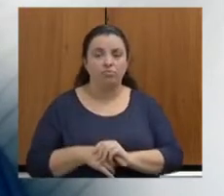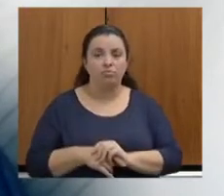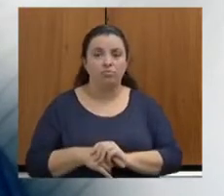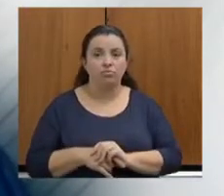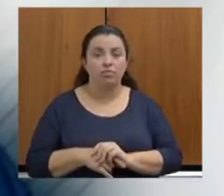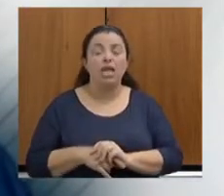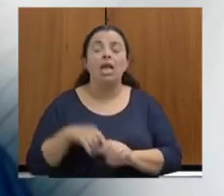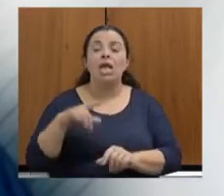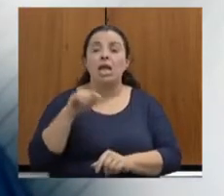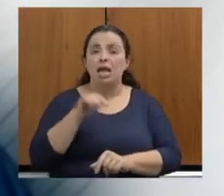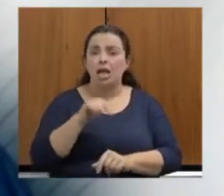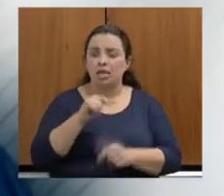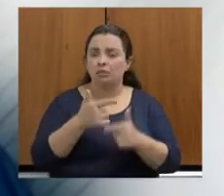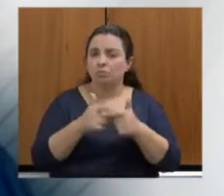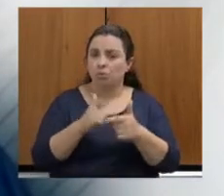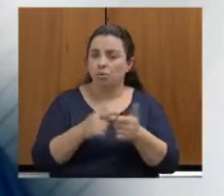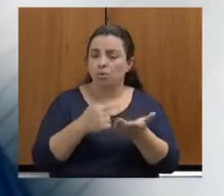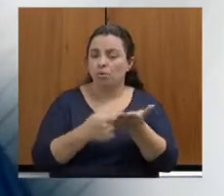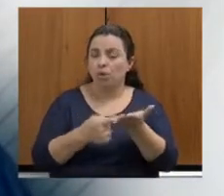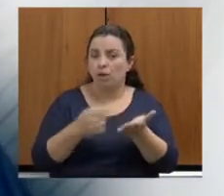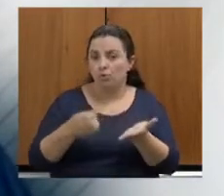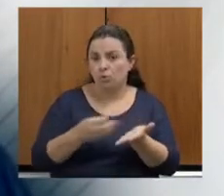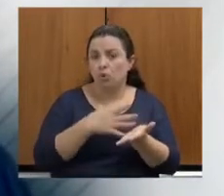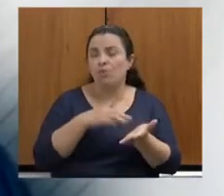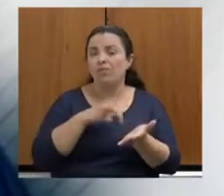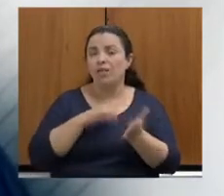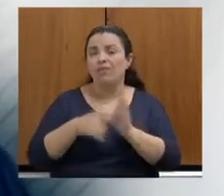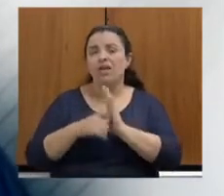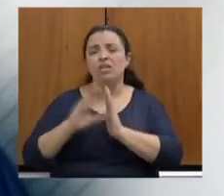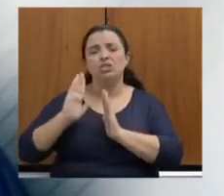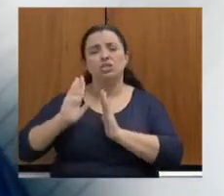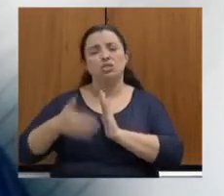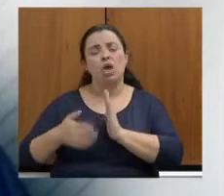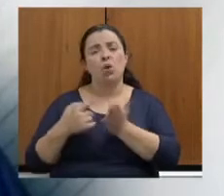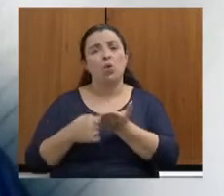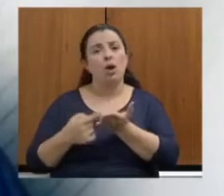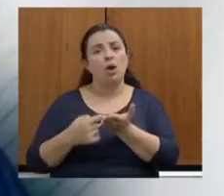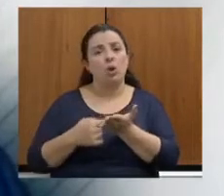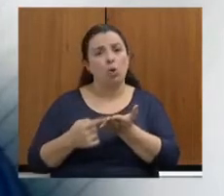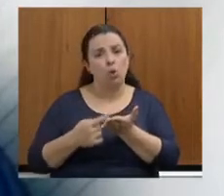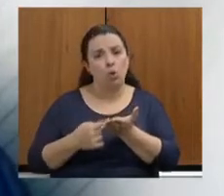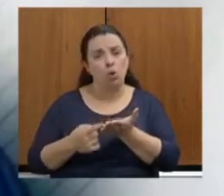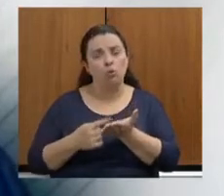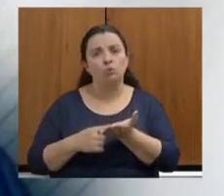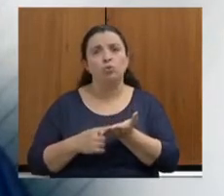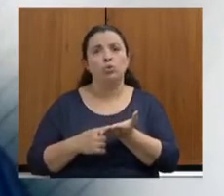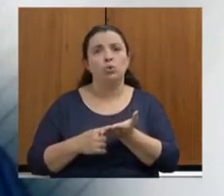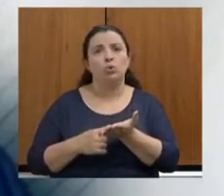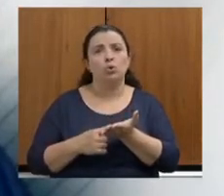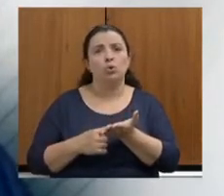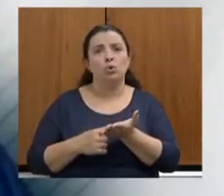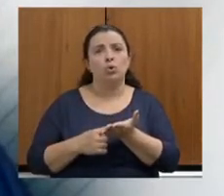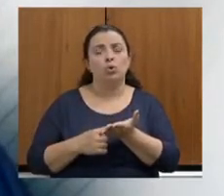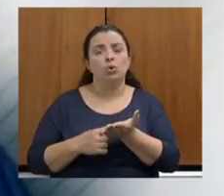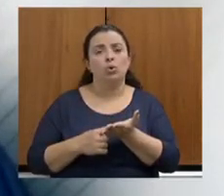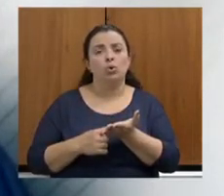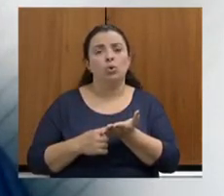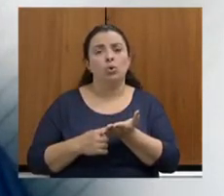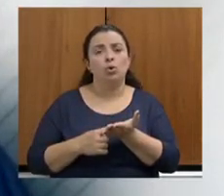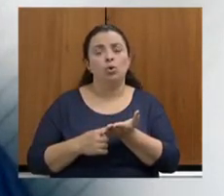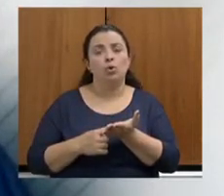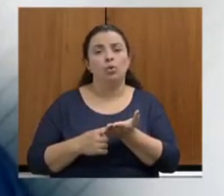repactuação foi feito um acordo e da tá bem próximo após a